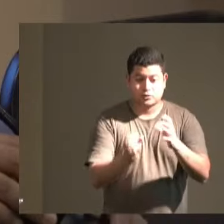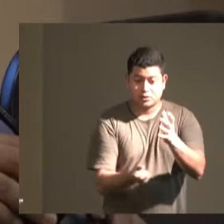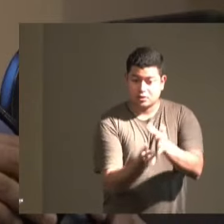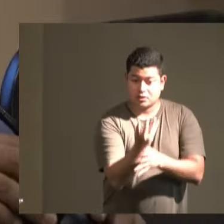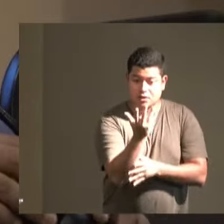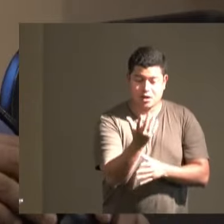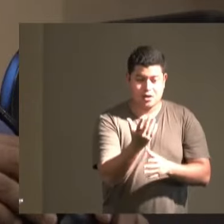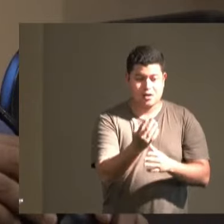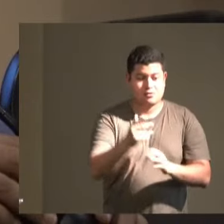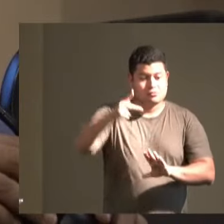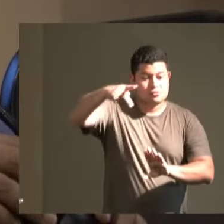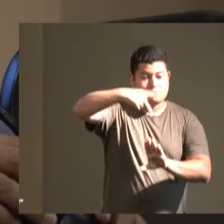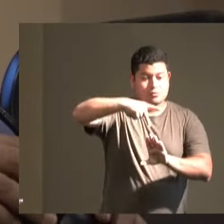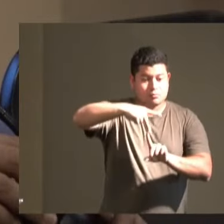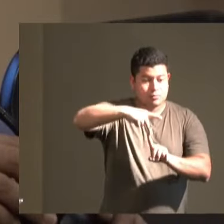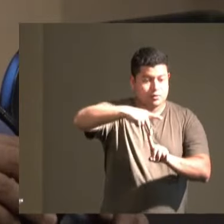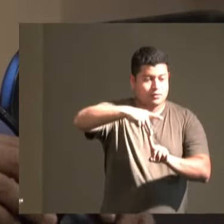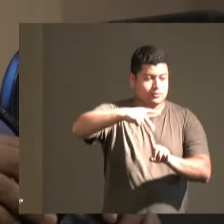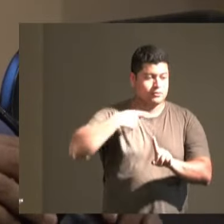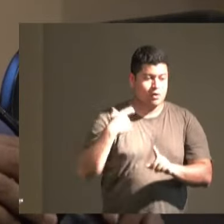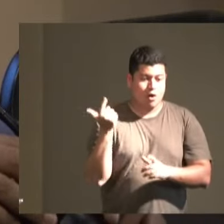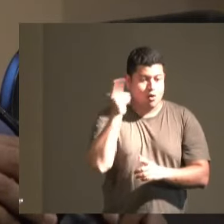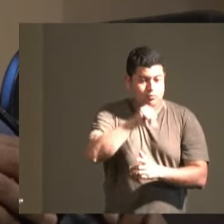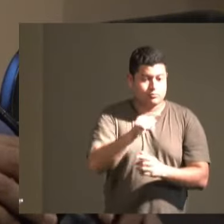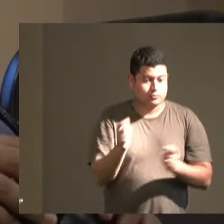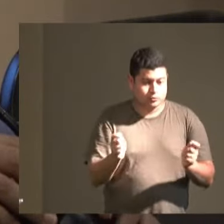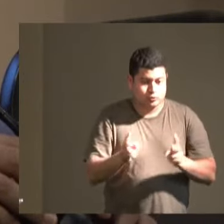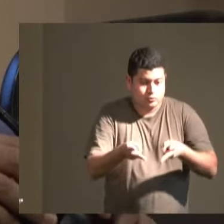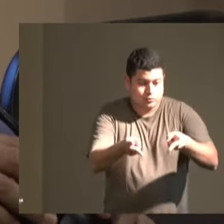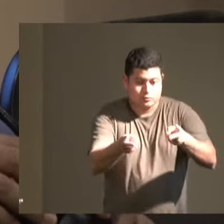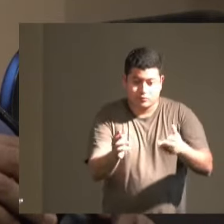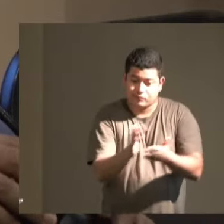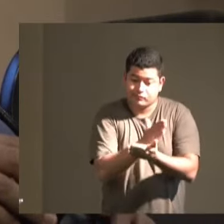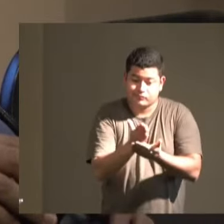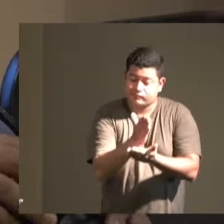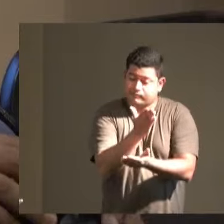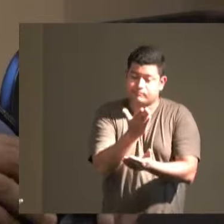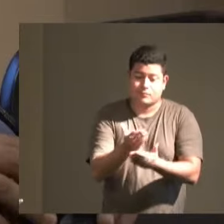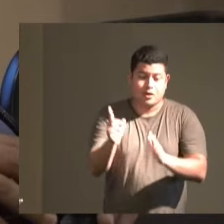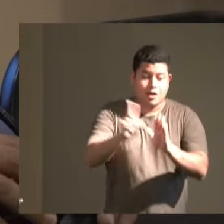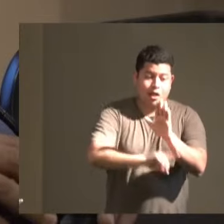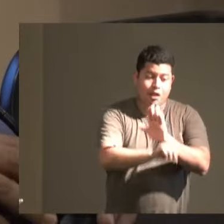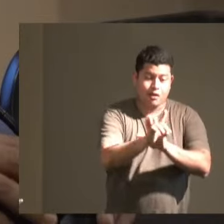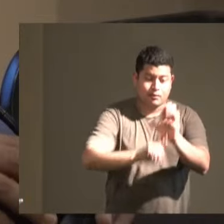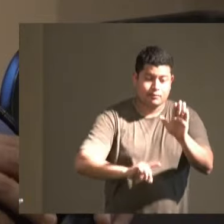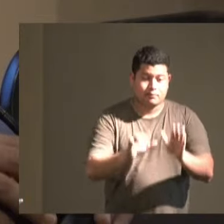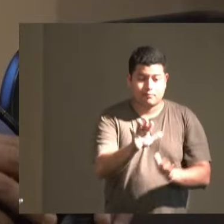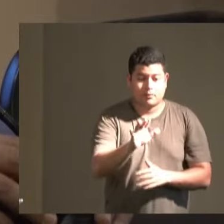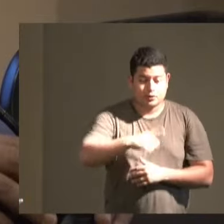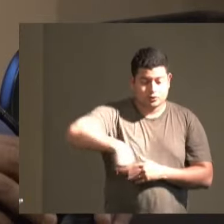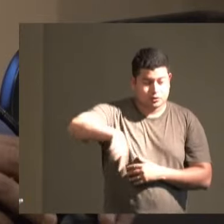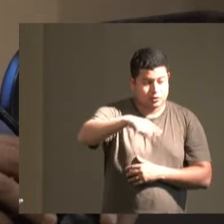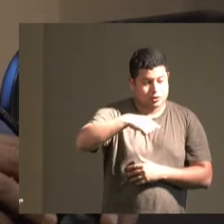Sem Limite. Algumas sobreviveram, outras não sobreviveram, mas nós temos como